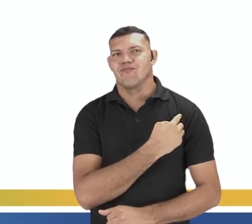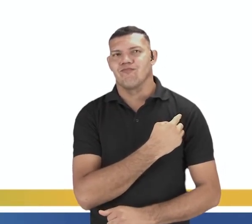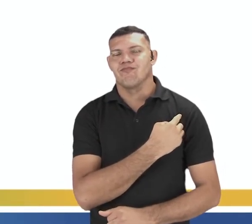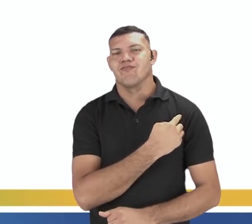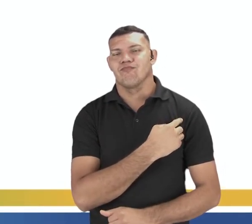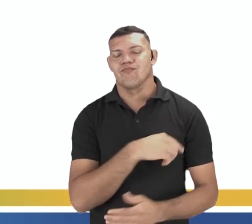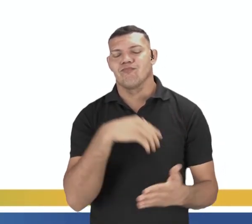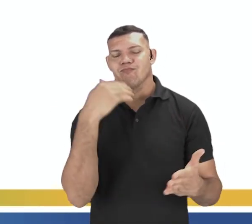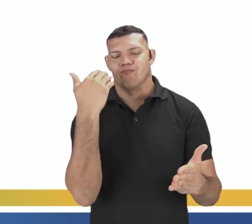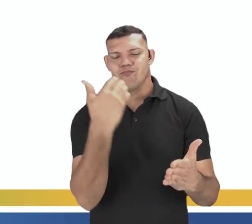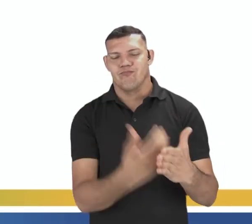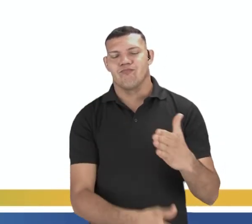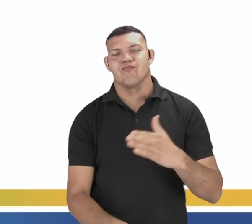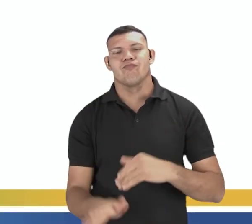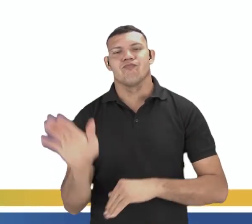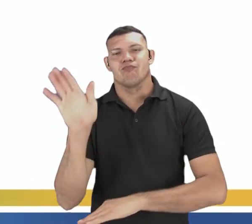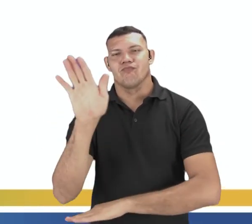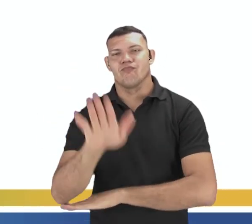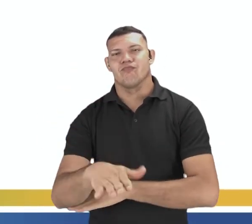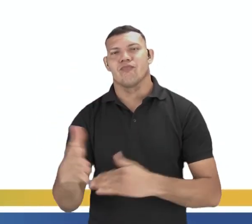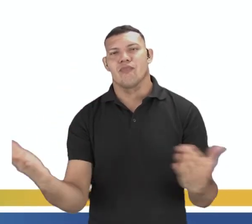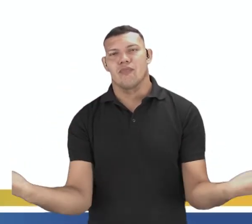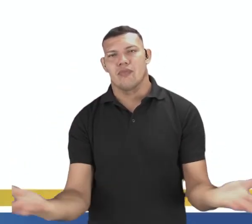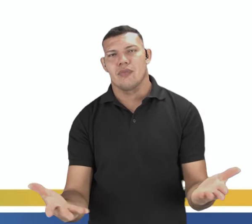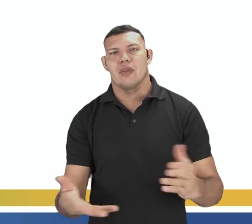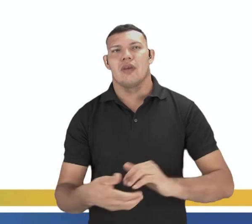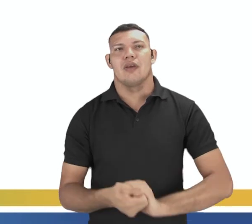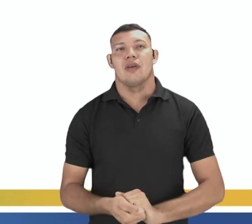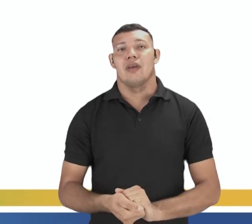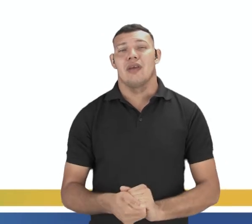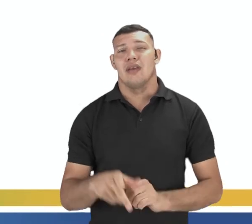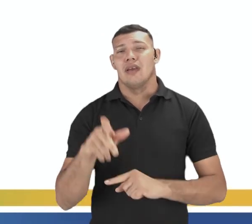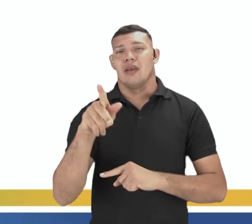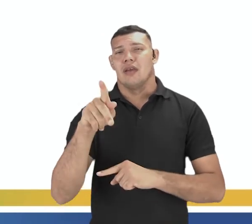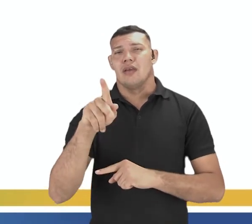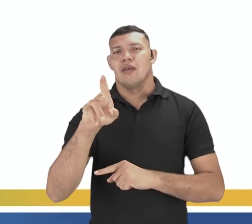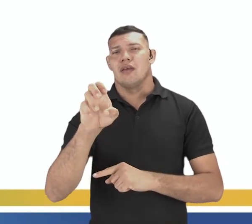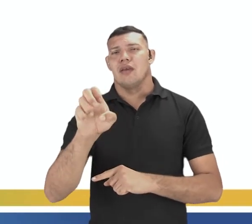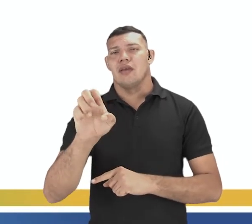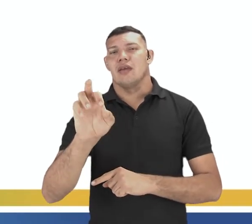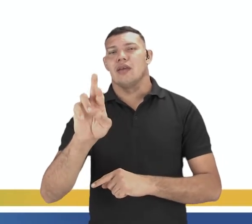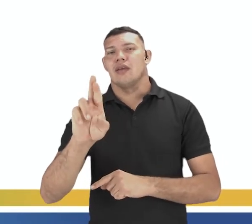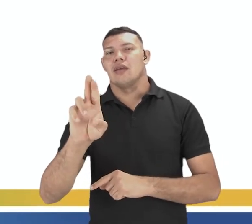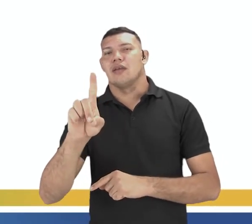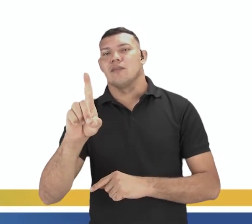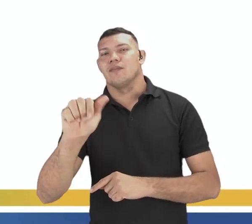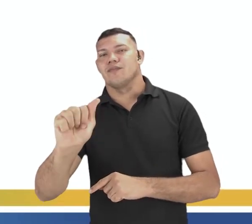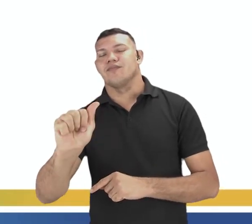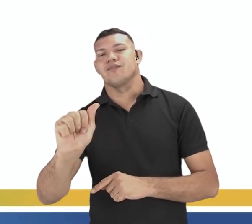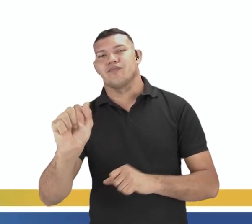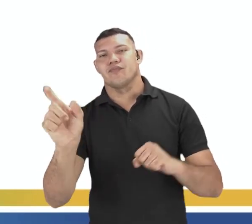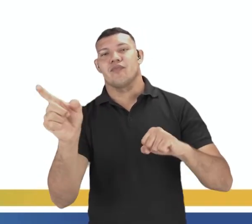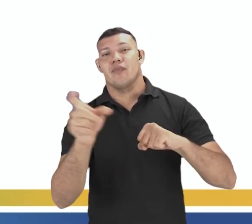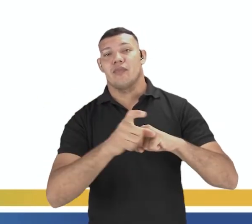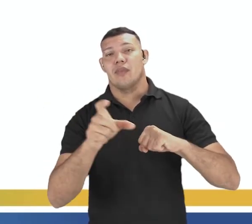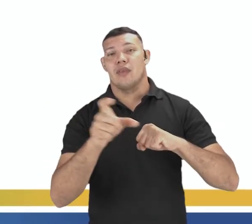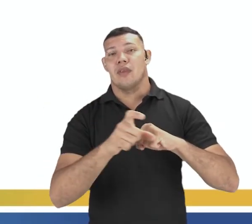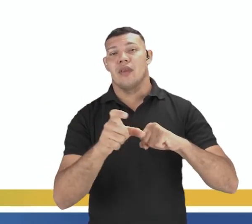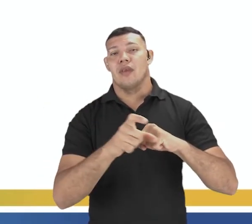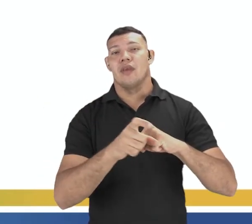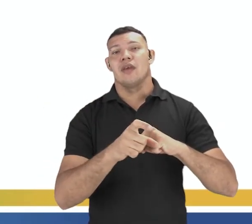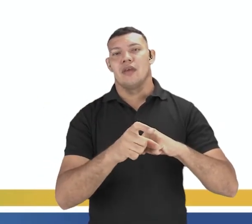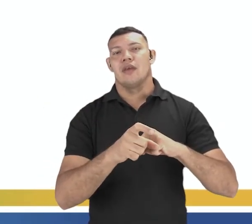esta tarde. Perda aqui, ela está substantivada, né? Ela deriva do